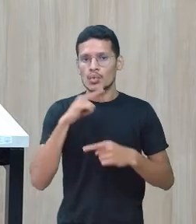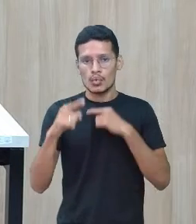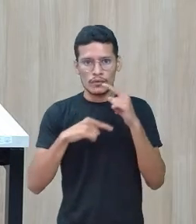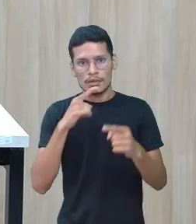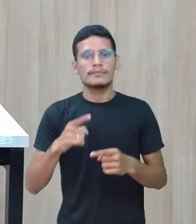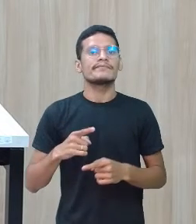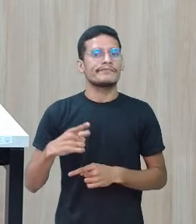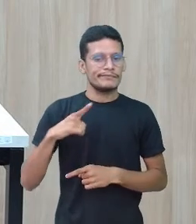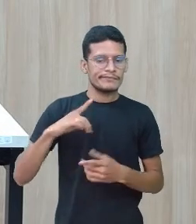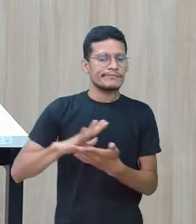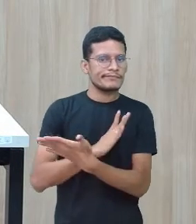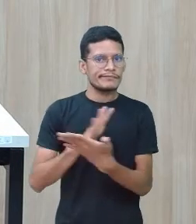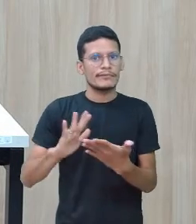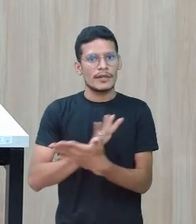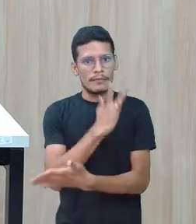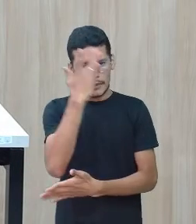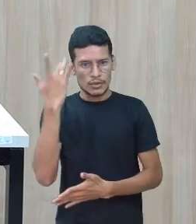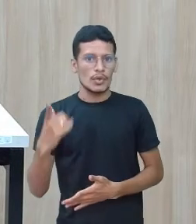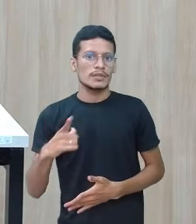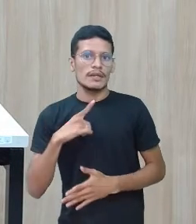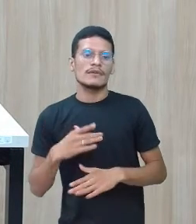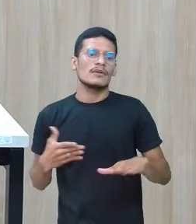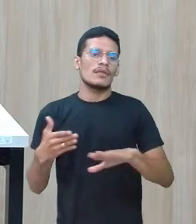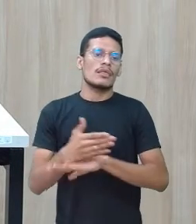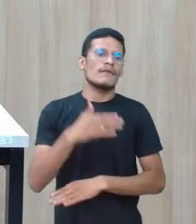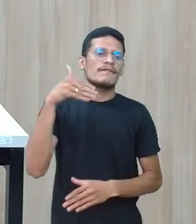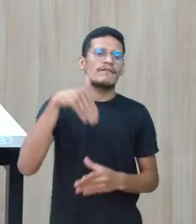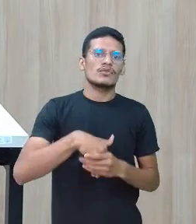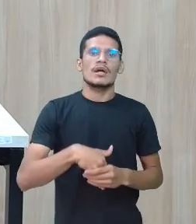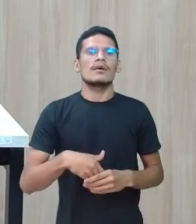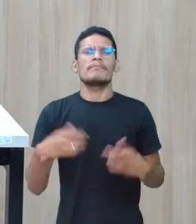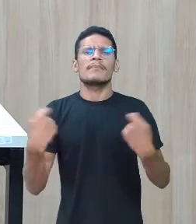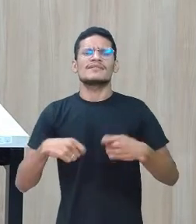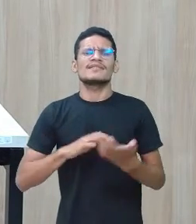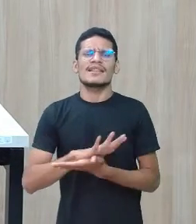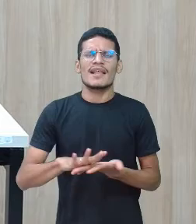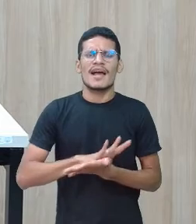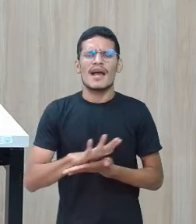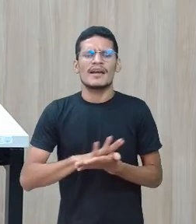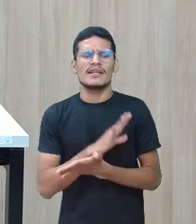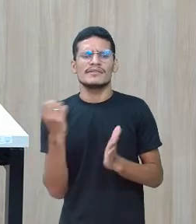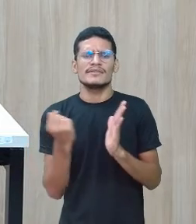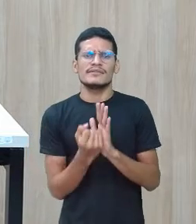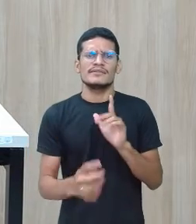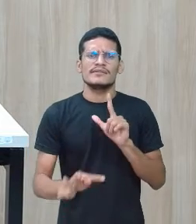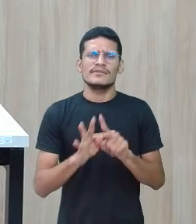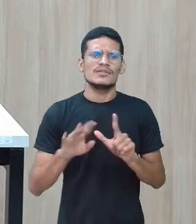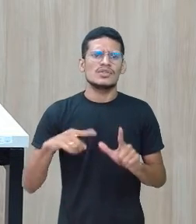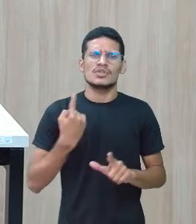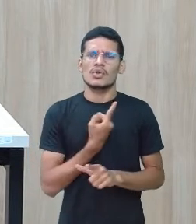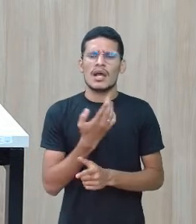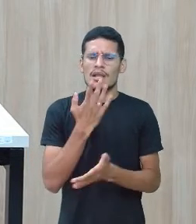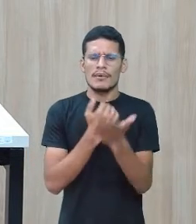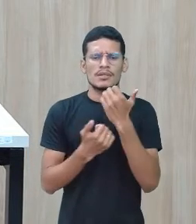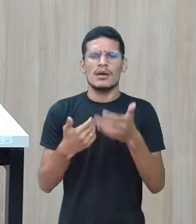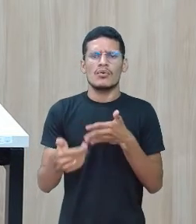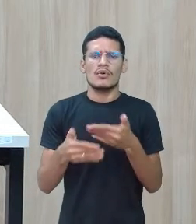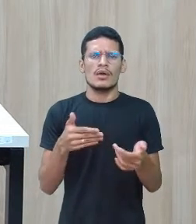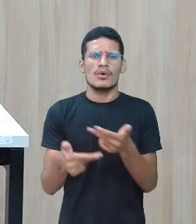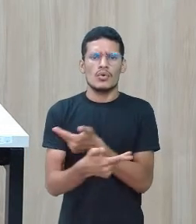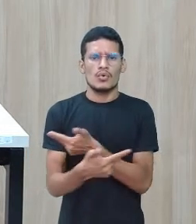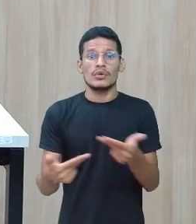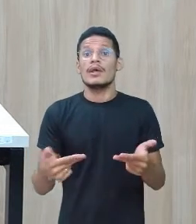já levantaram uma PEC no Senado para votação que não deveria existir esse símbolo, que a gente podia se alimentar de qualquer